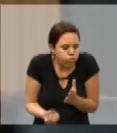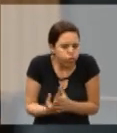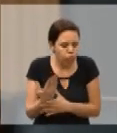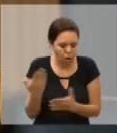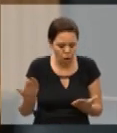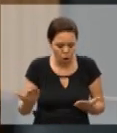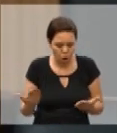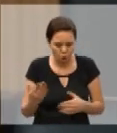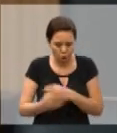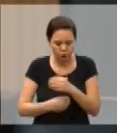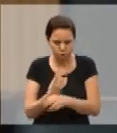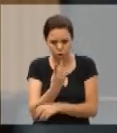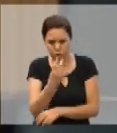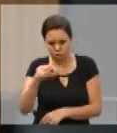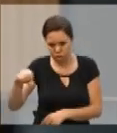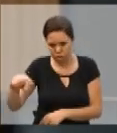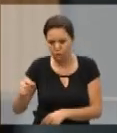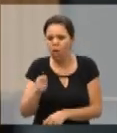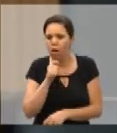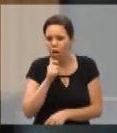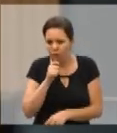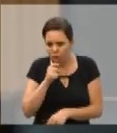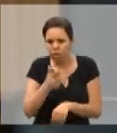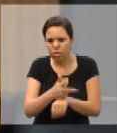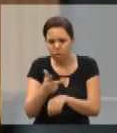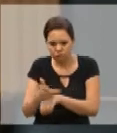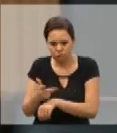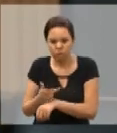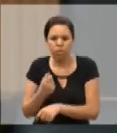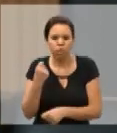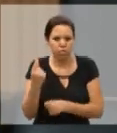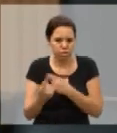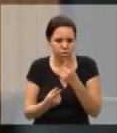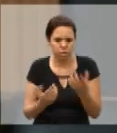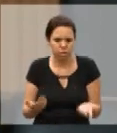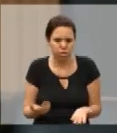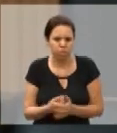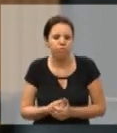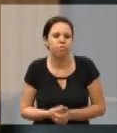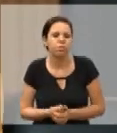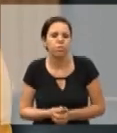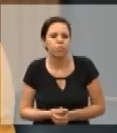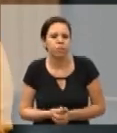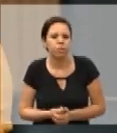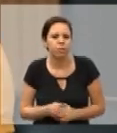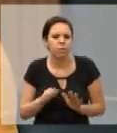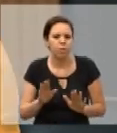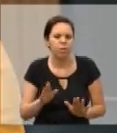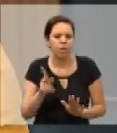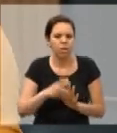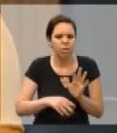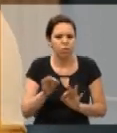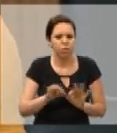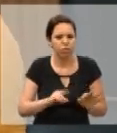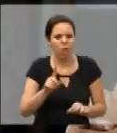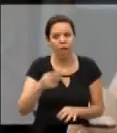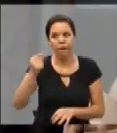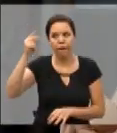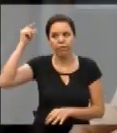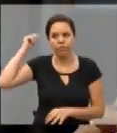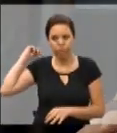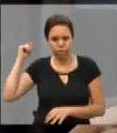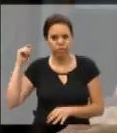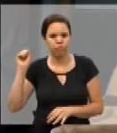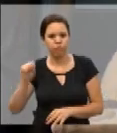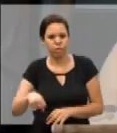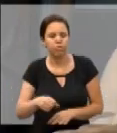em 2019, ele ainda está gravando algumas cenas. Sim. Mas esse projeto é um projeto antigo. Sim,